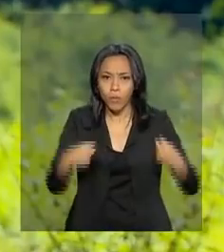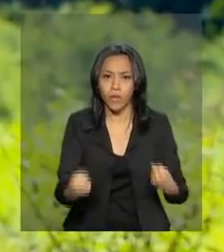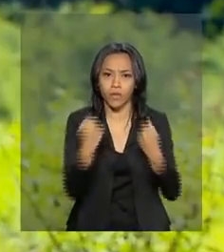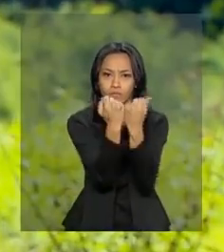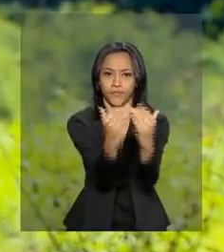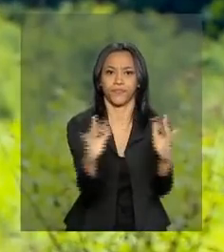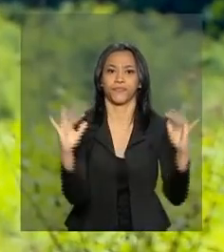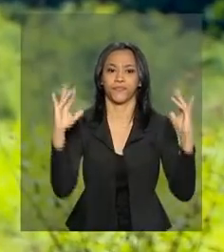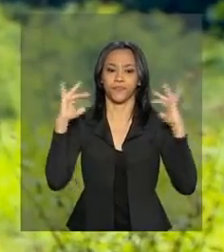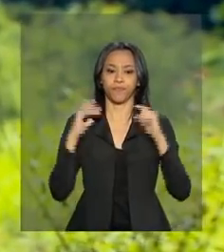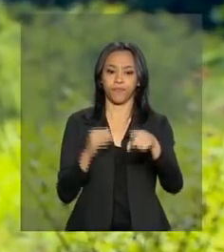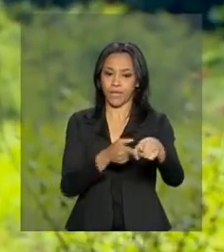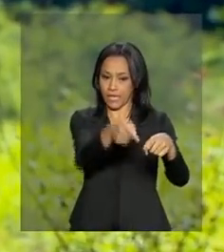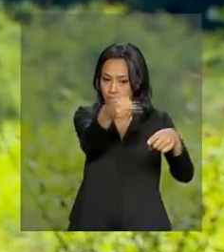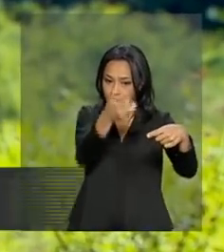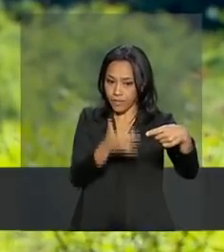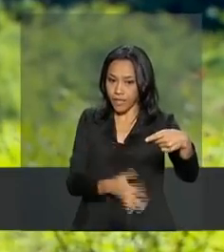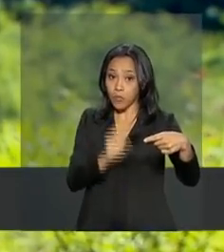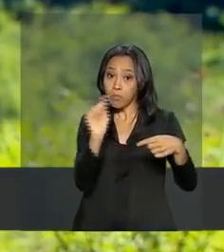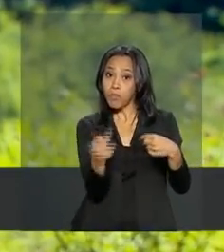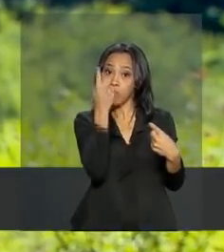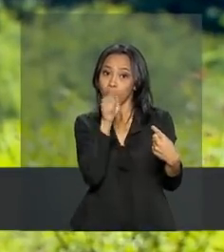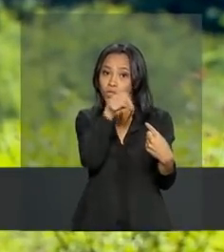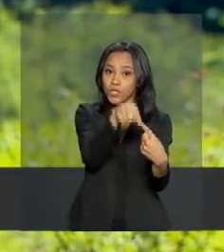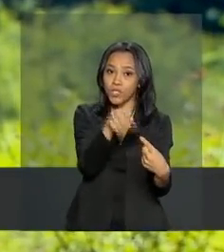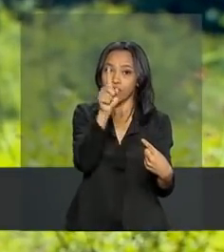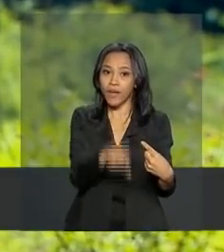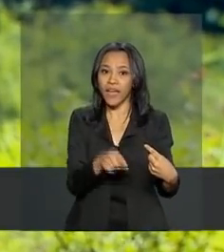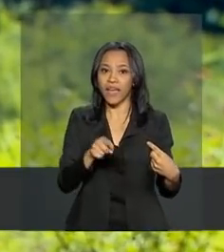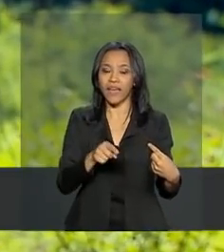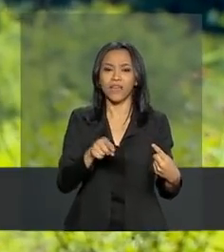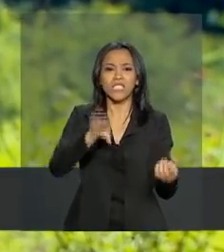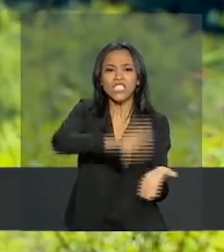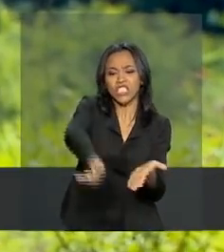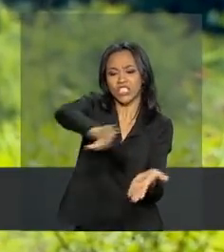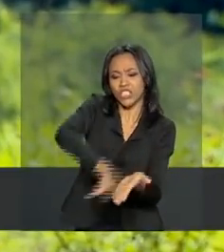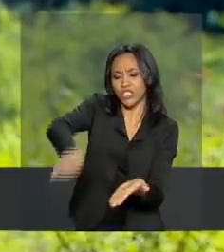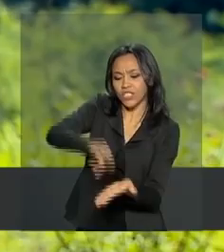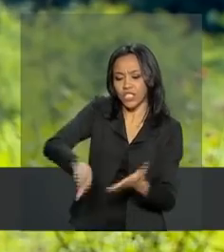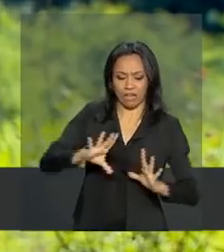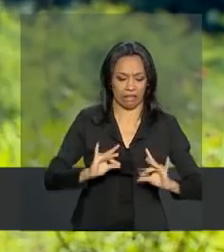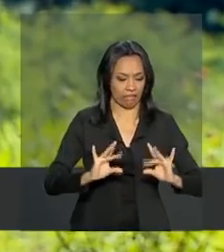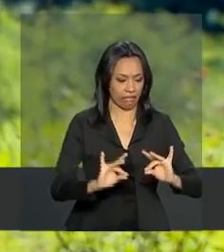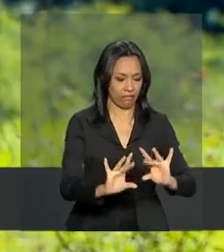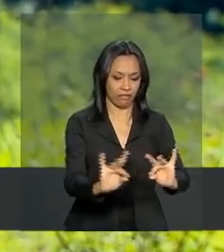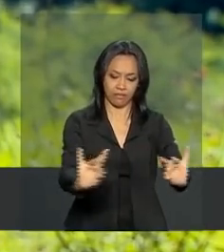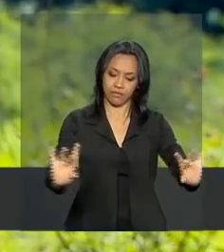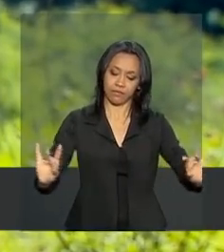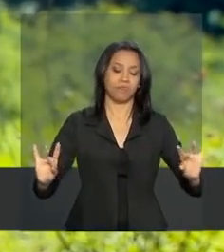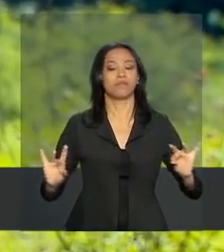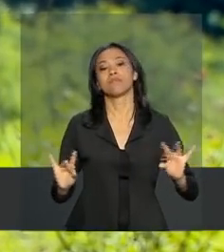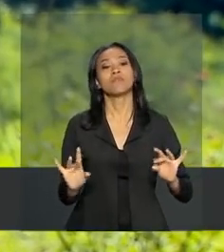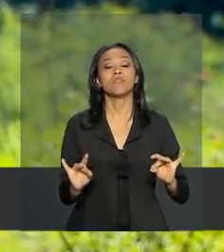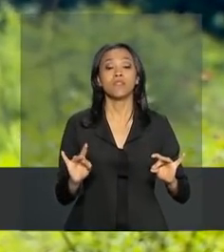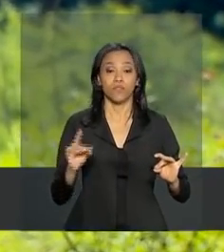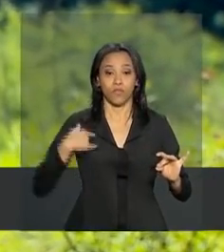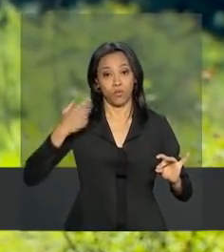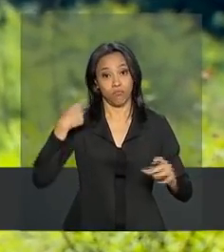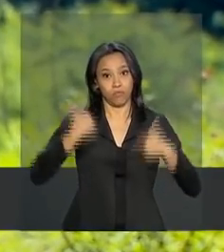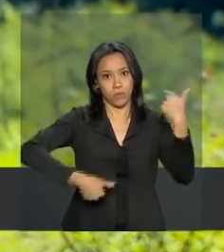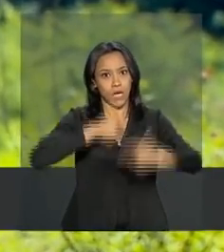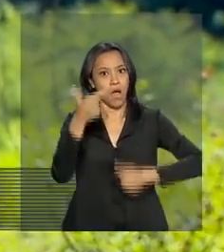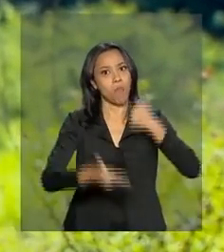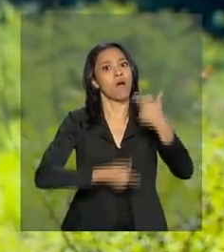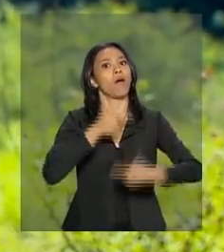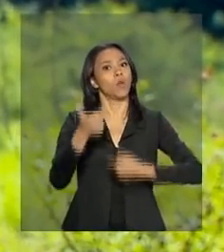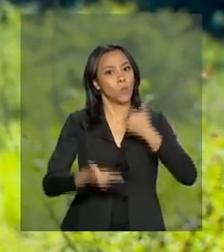primeiro objetivo foi estabilizar esse rejeito, tá? Então foram feitas contenções, obras de engenharia natural, bioengenharia, para